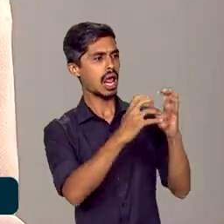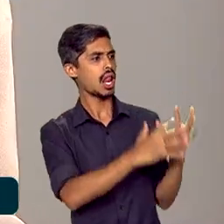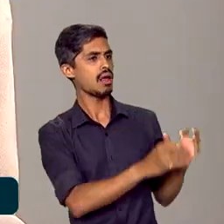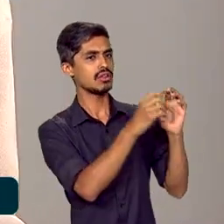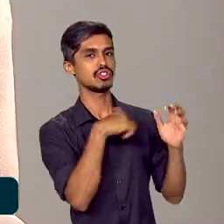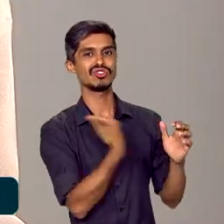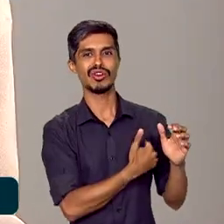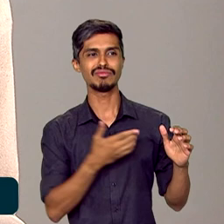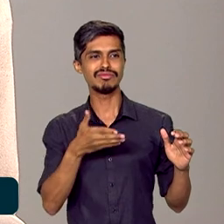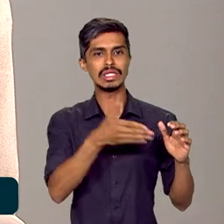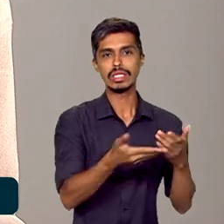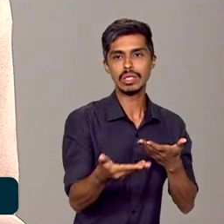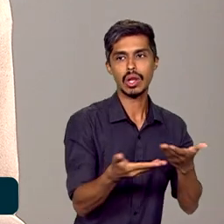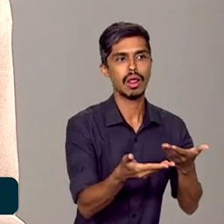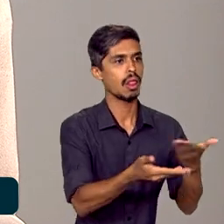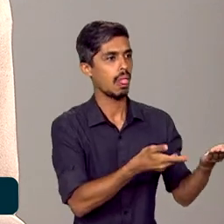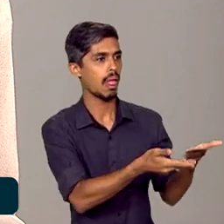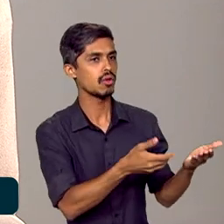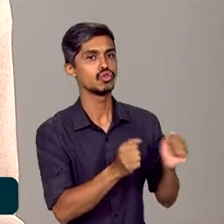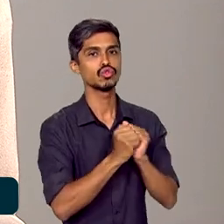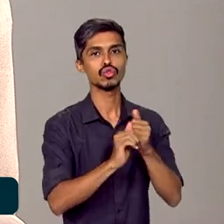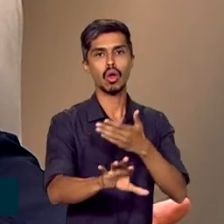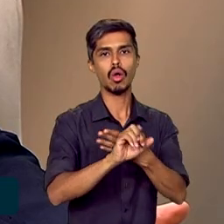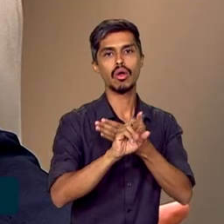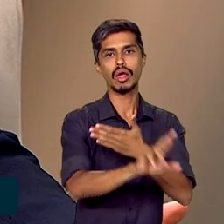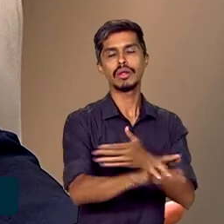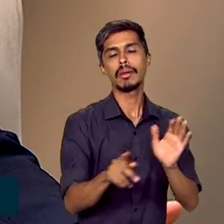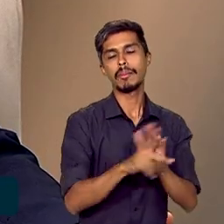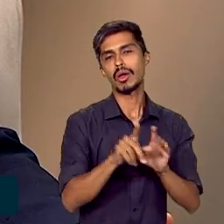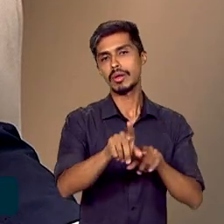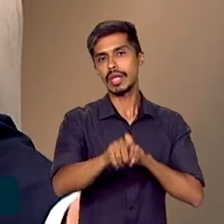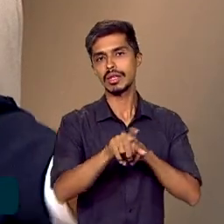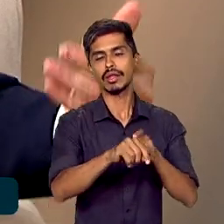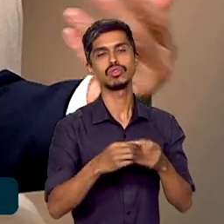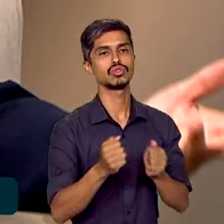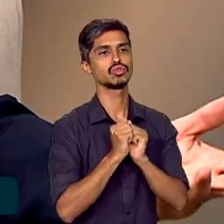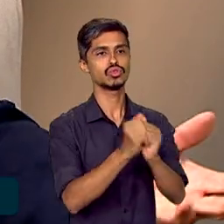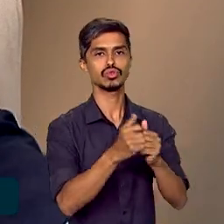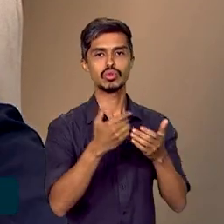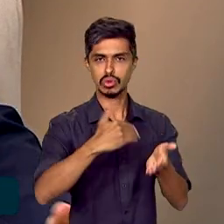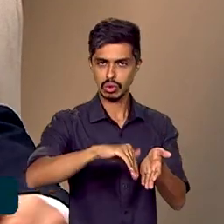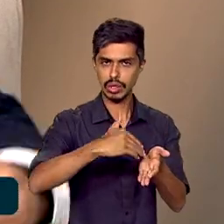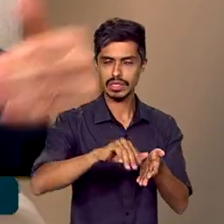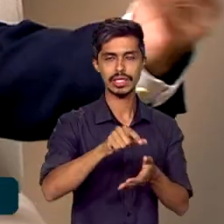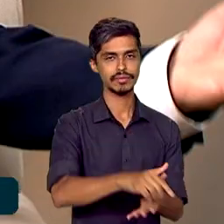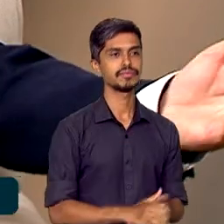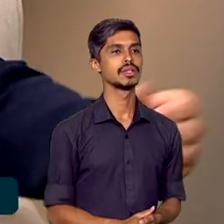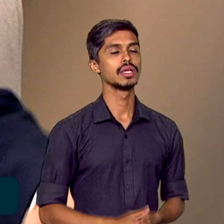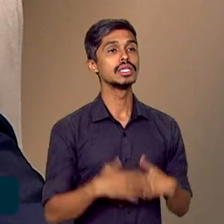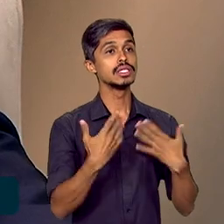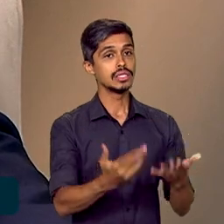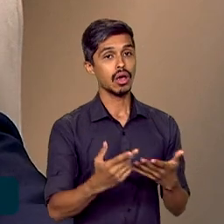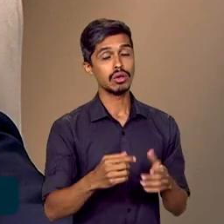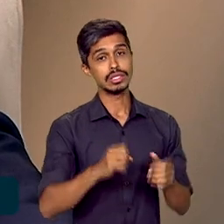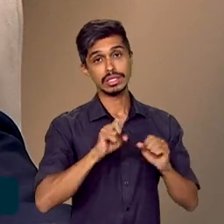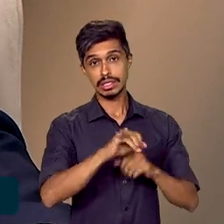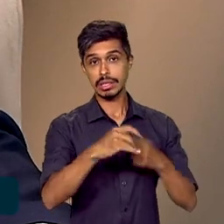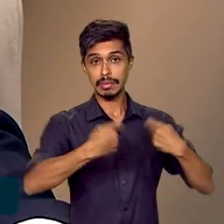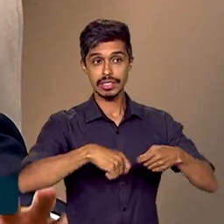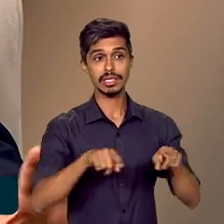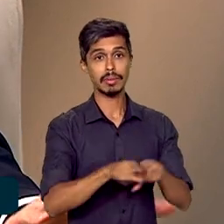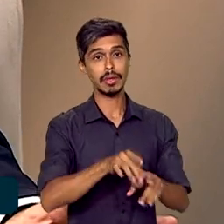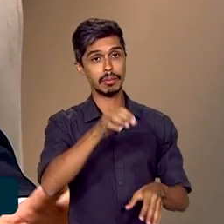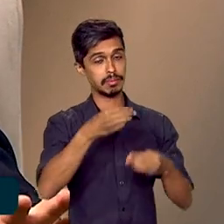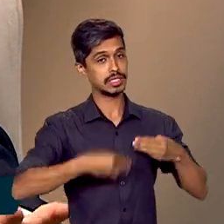gente age na mediação juntamente com a Ouvidoria Agrária do Ministério do Desenvolvimento Agrário e também, quando necessário, junto ao Ministério da